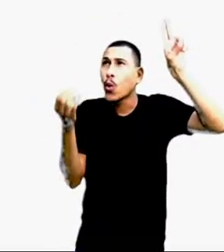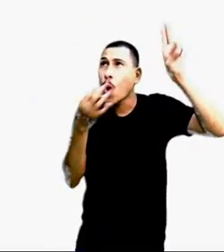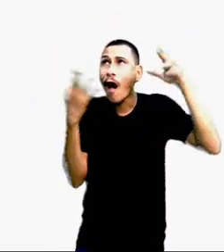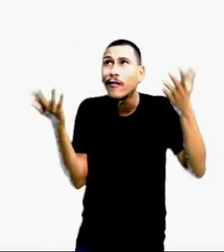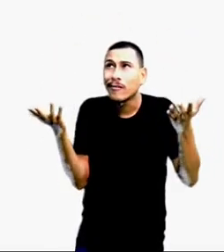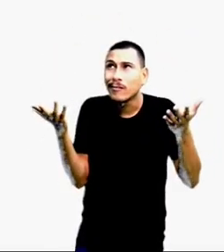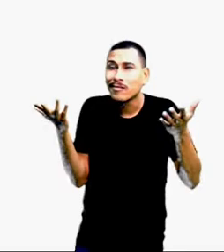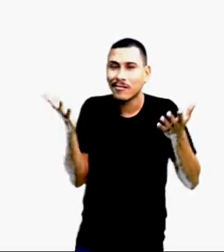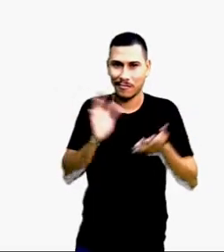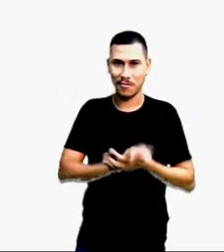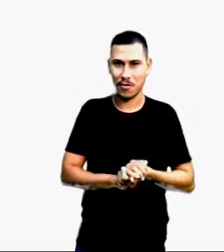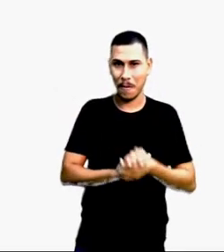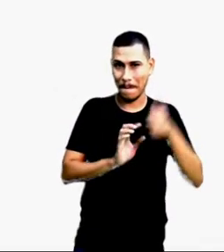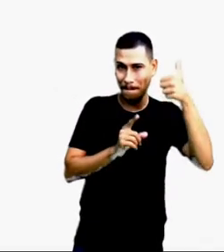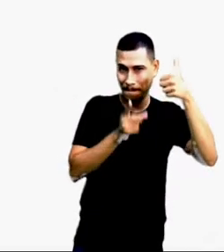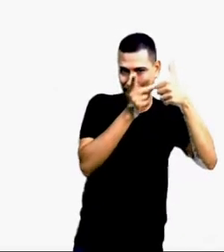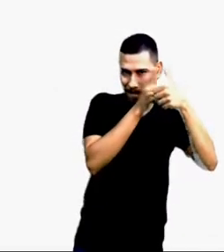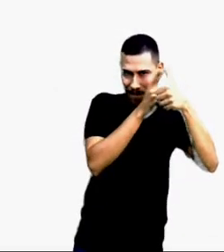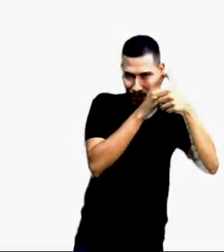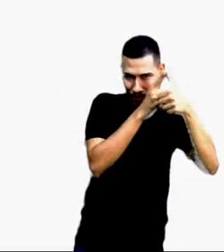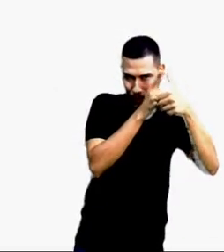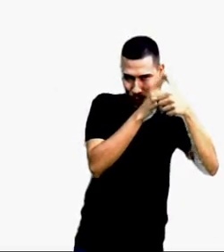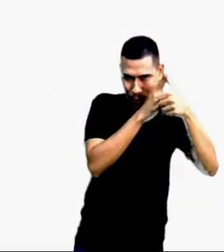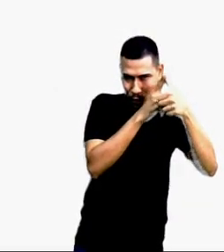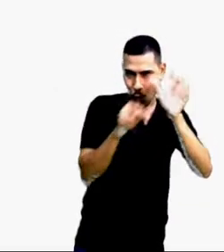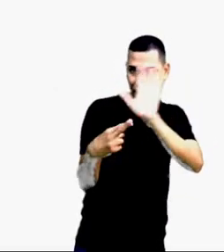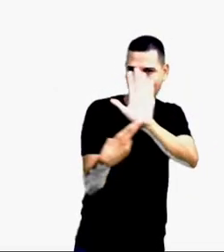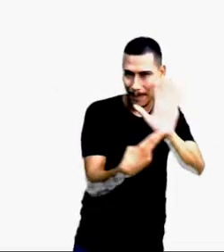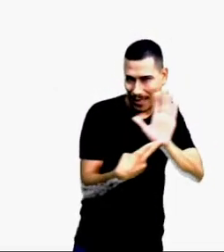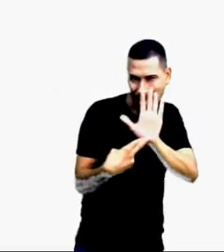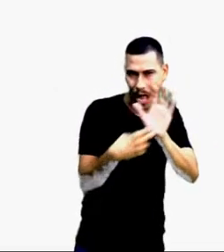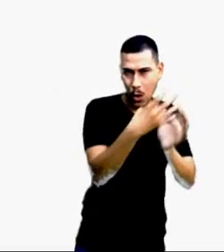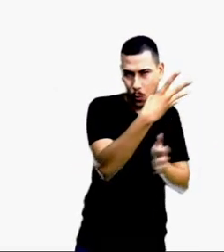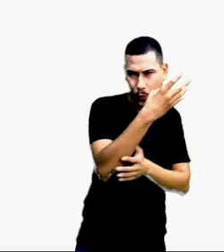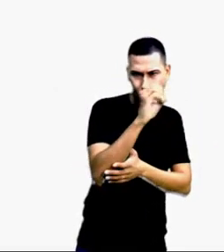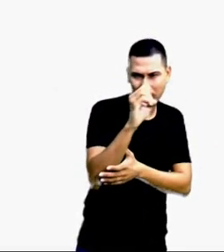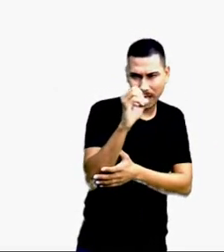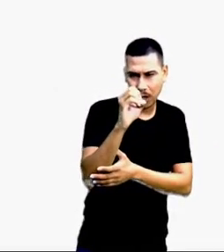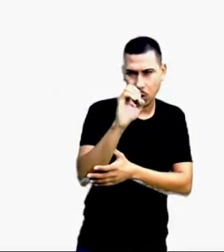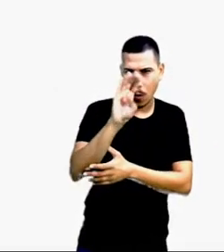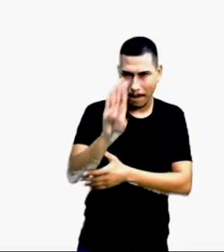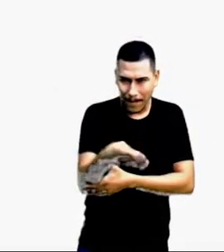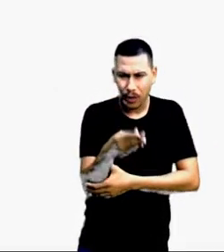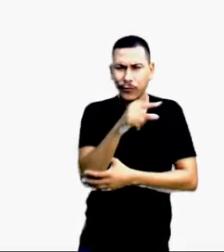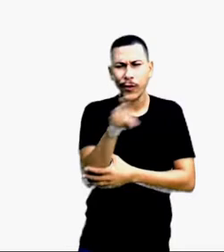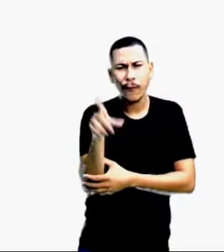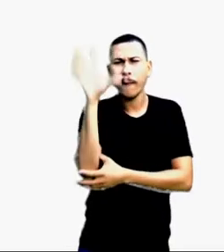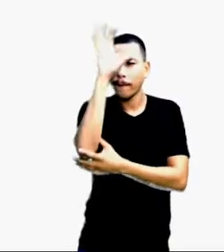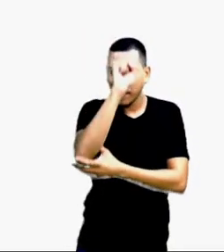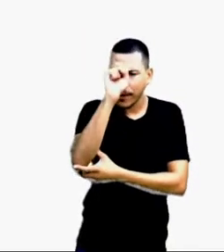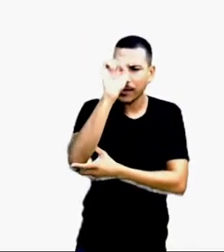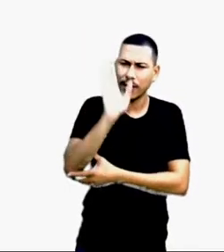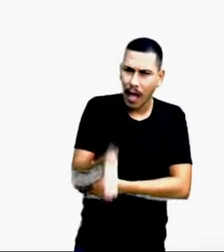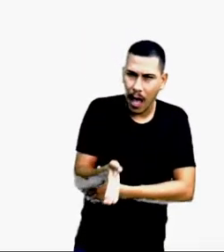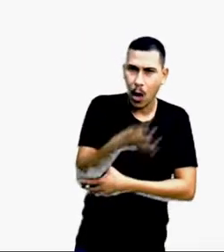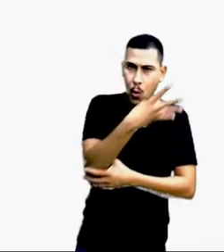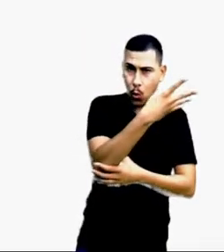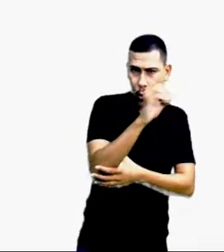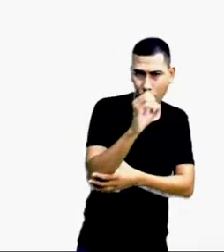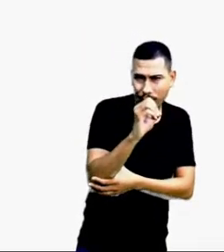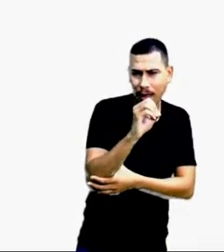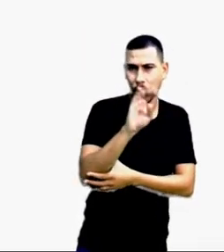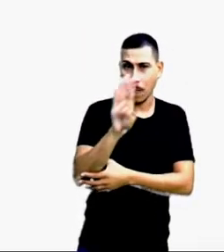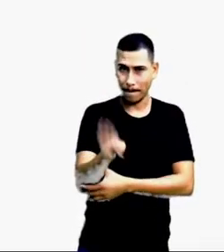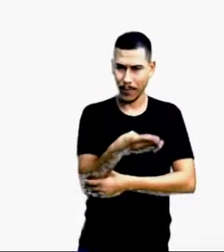descobrir? Primeiro passo aqui é representar os 400 bilhões. Você já aprendeu 400 bilhões